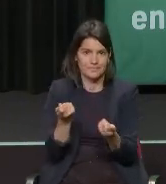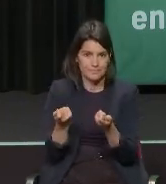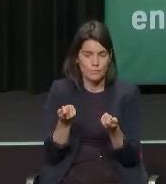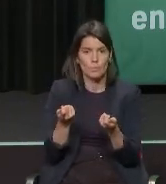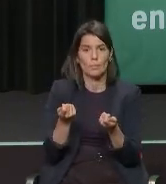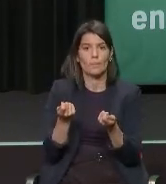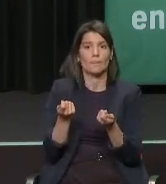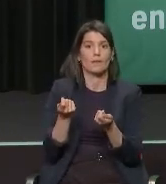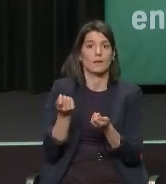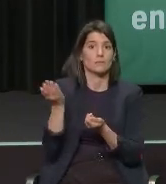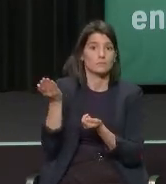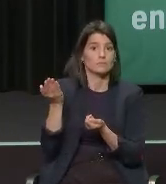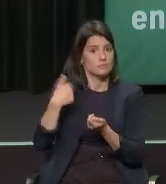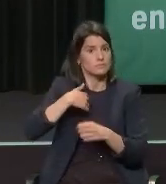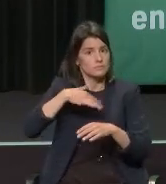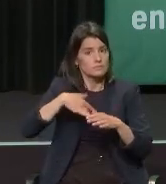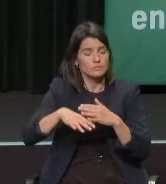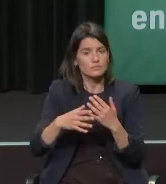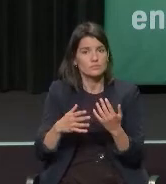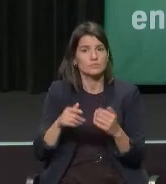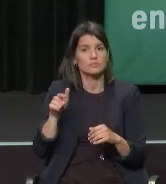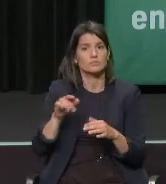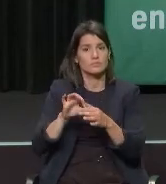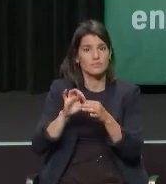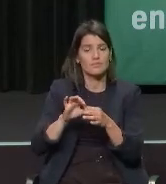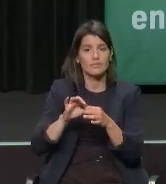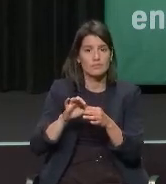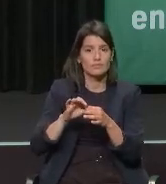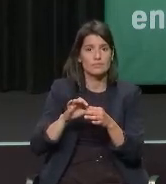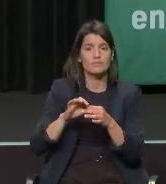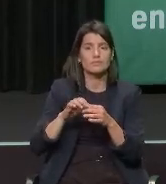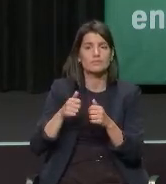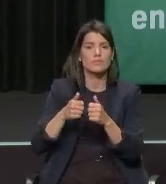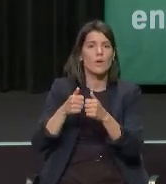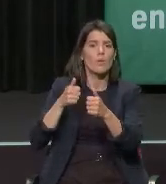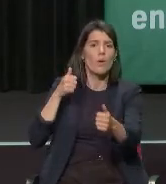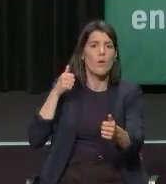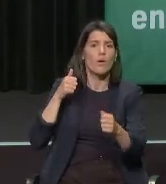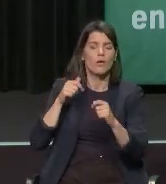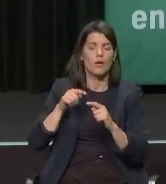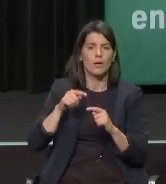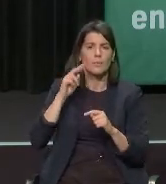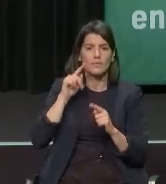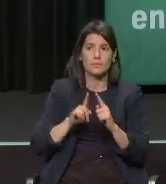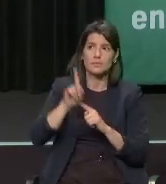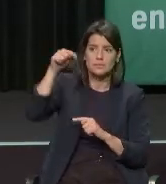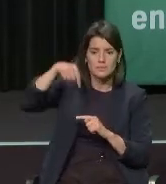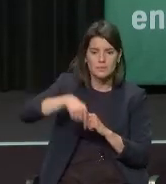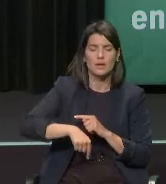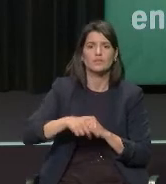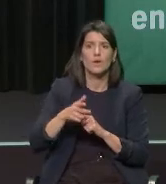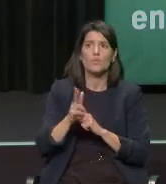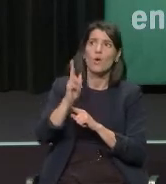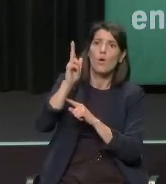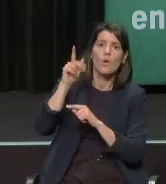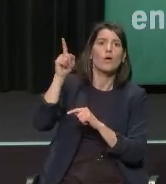gerimos, fazemos ligações com a detecção remota para cima e para baixo. Para cima com imagens